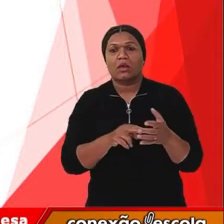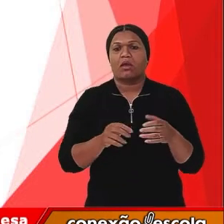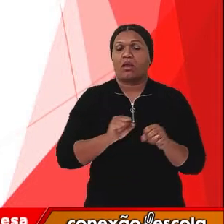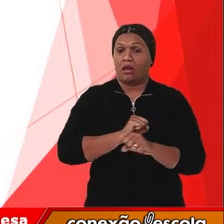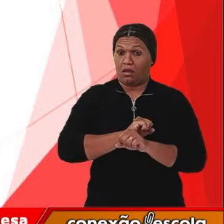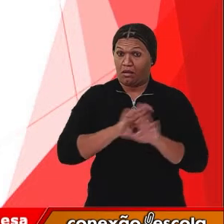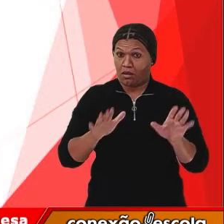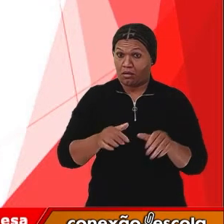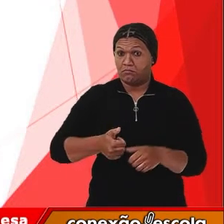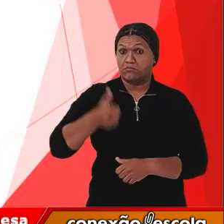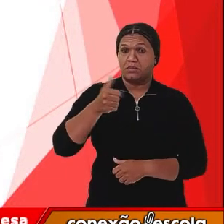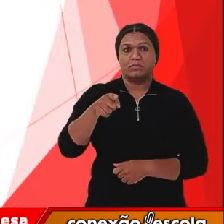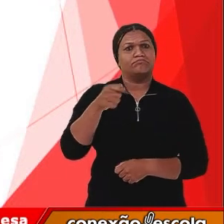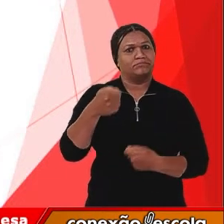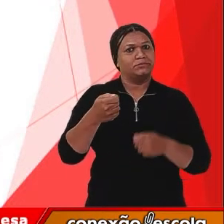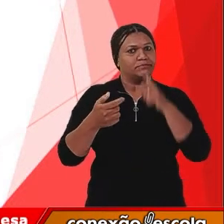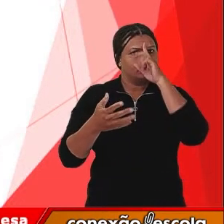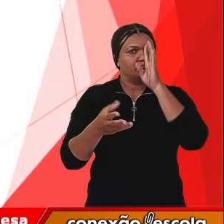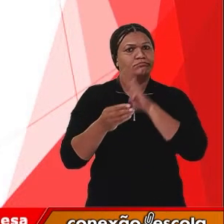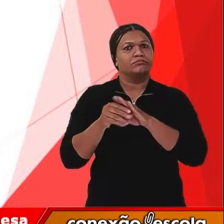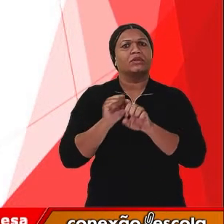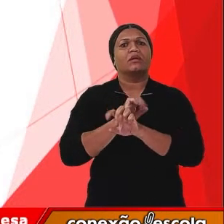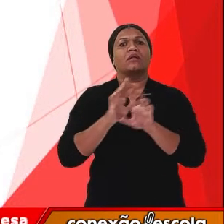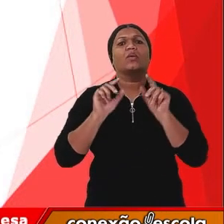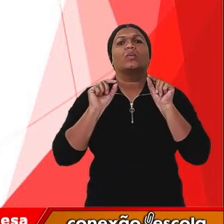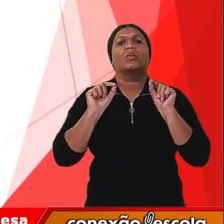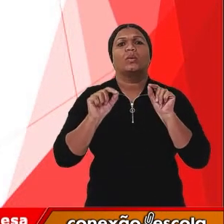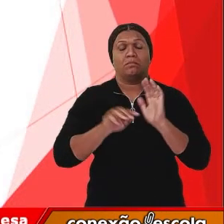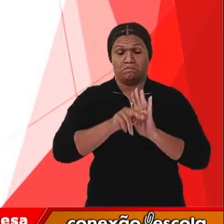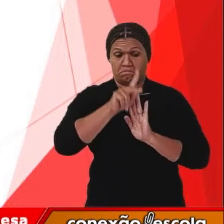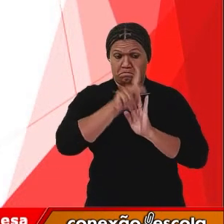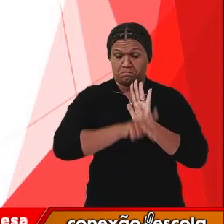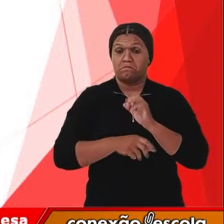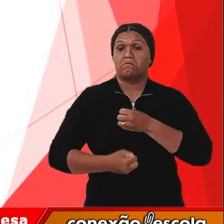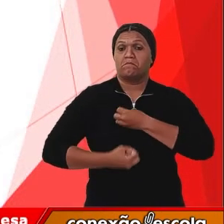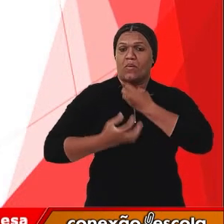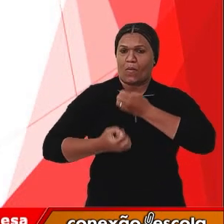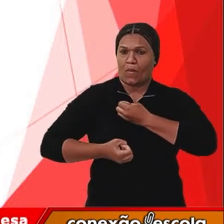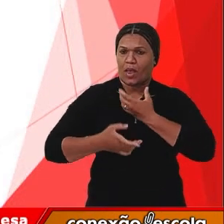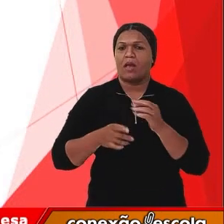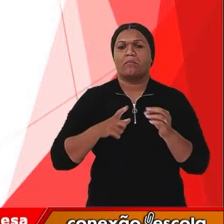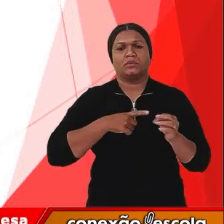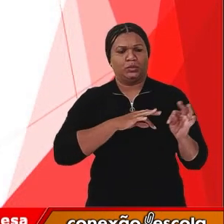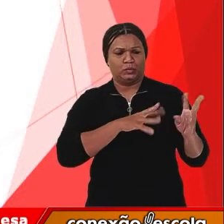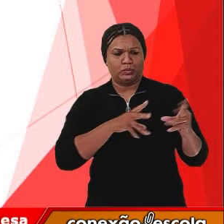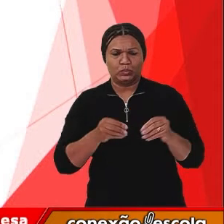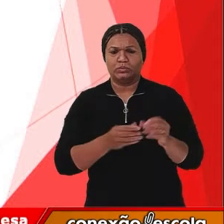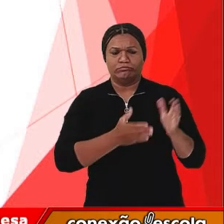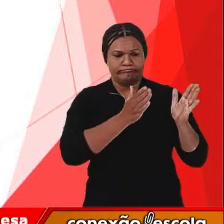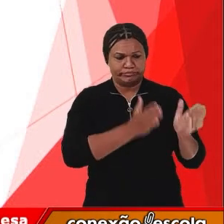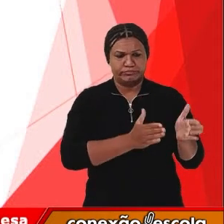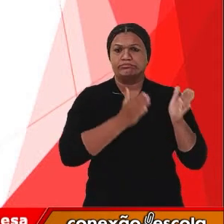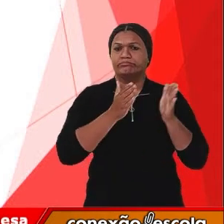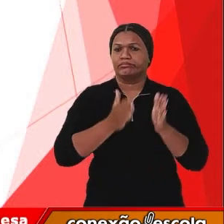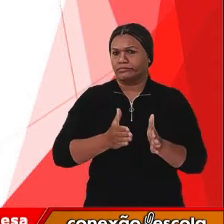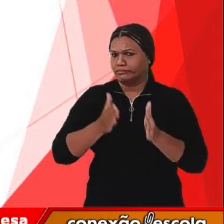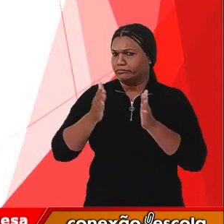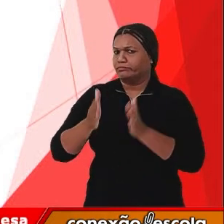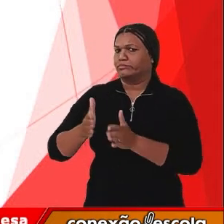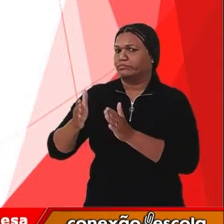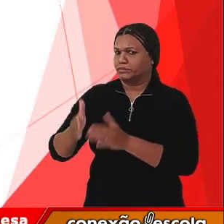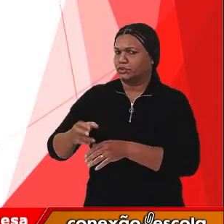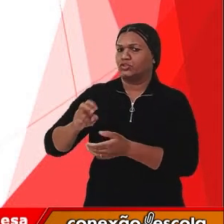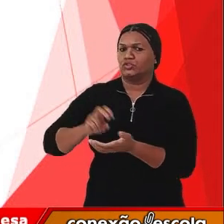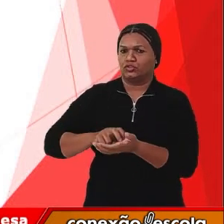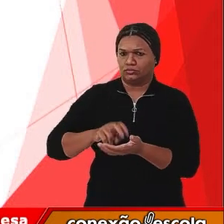coisa é entender que no poema a todas essas etapas esses momentos de um dia amanhã